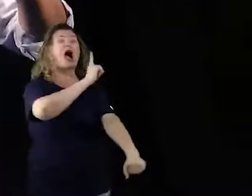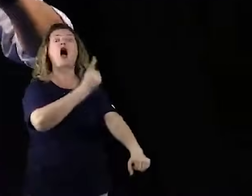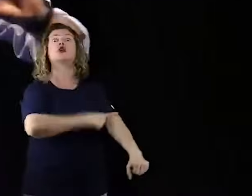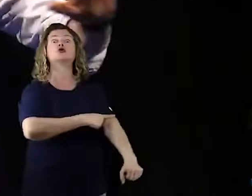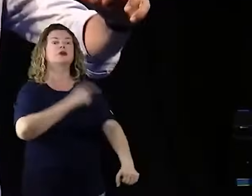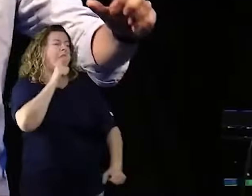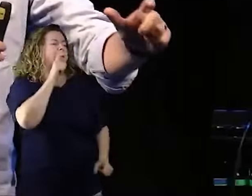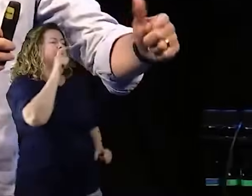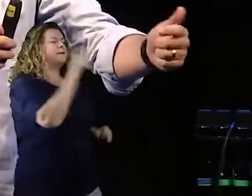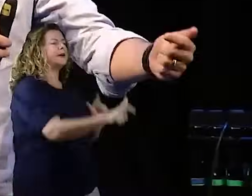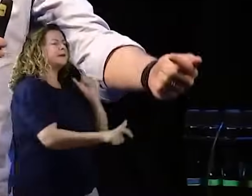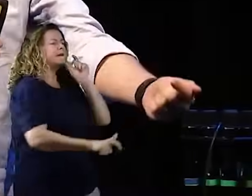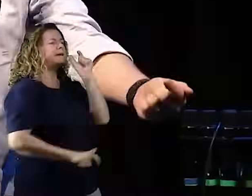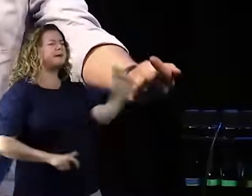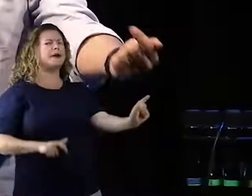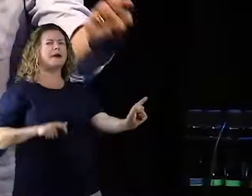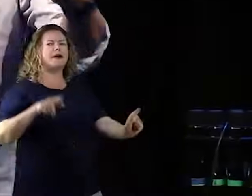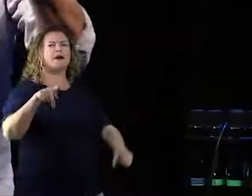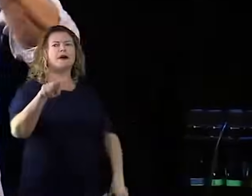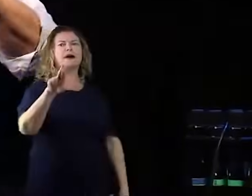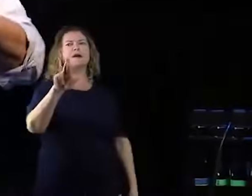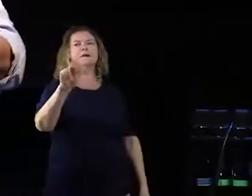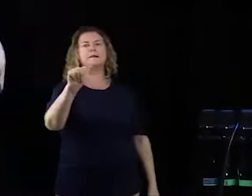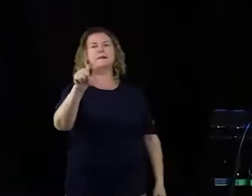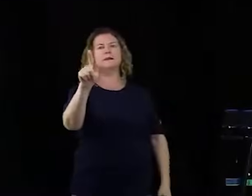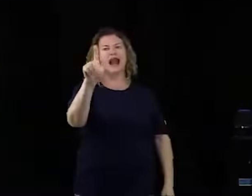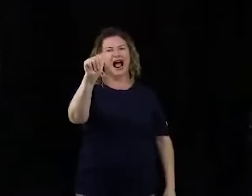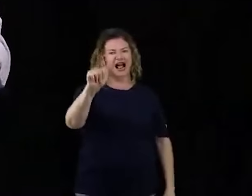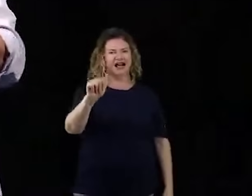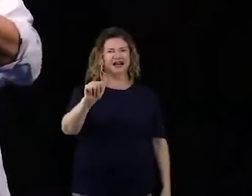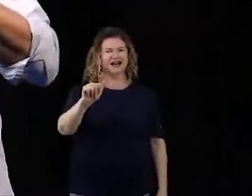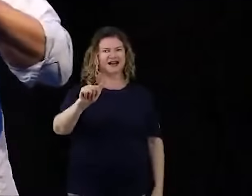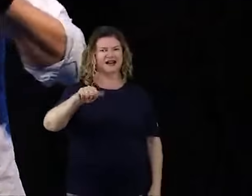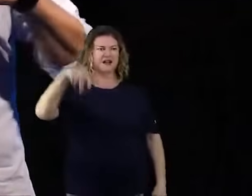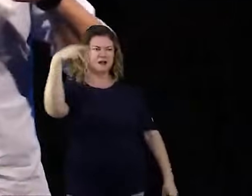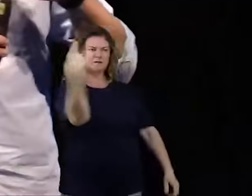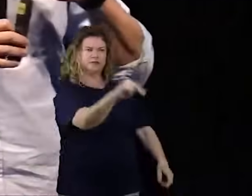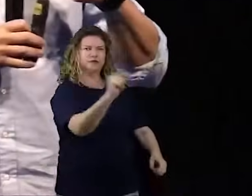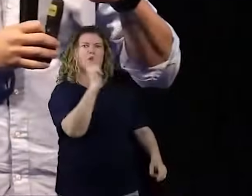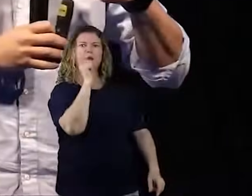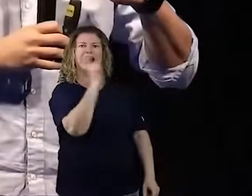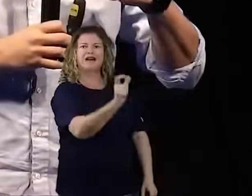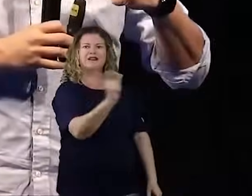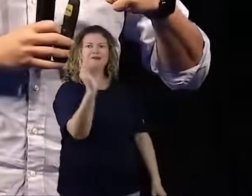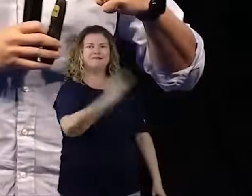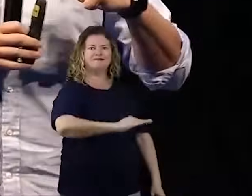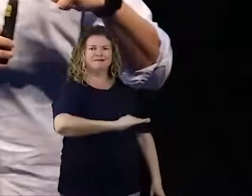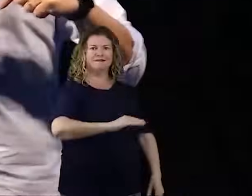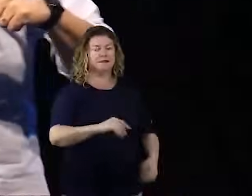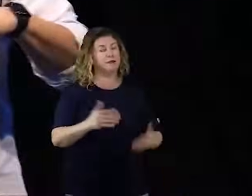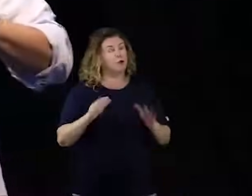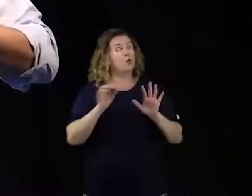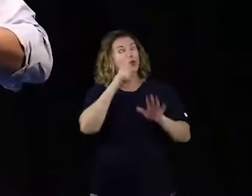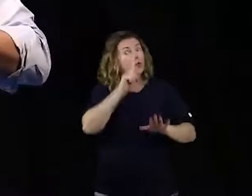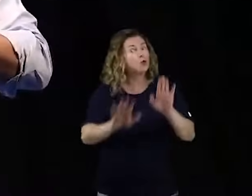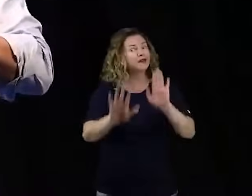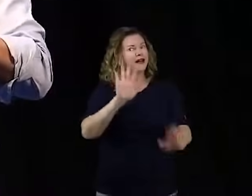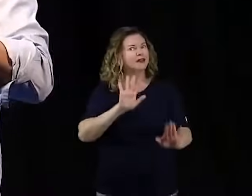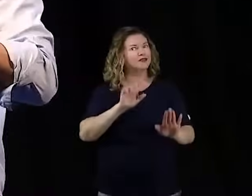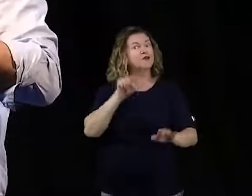sai da tua boca contra você mesmo tem gente que se auto amaldiçoa e